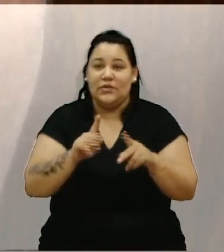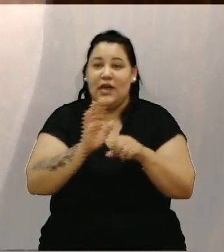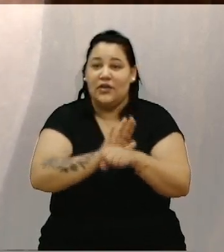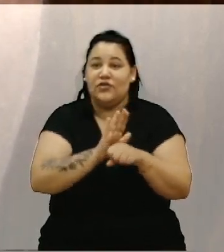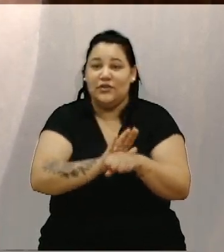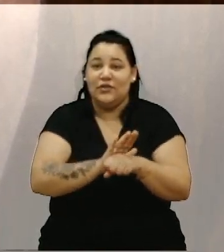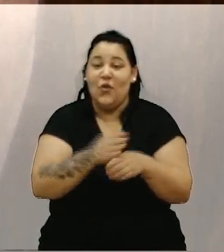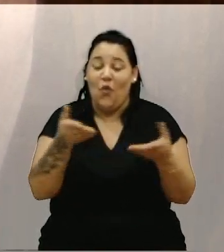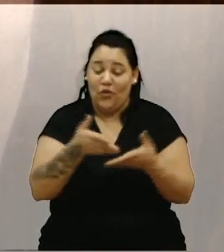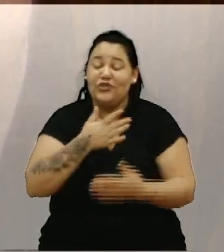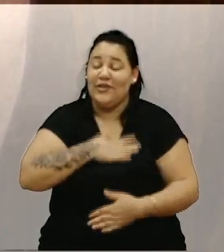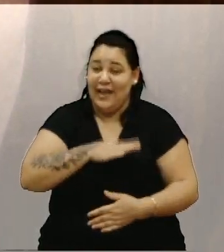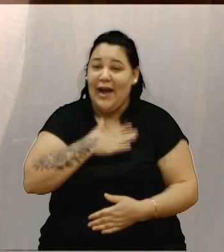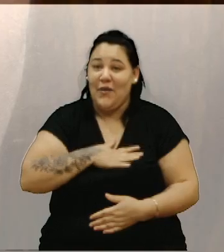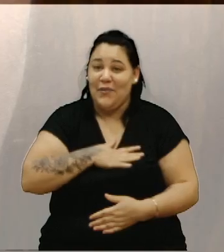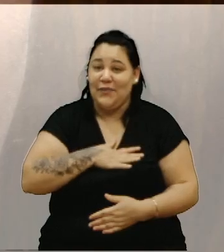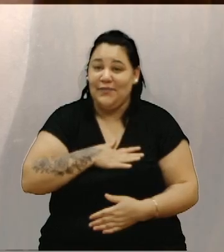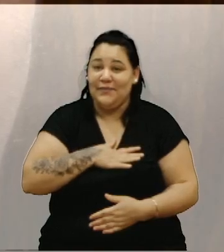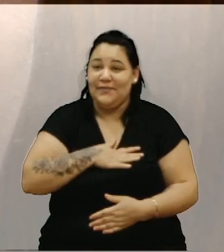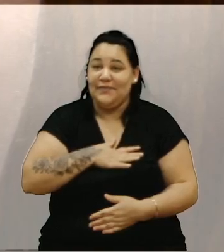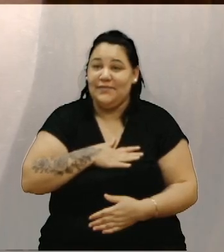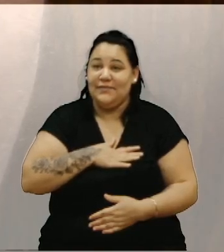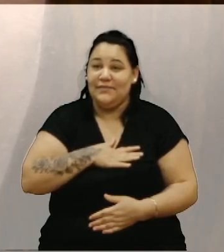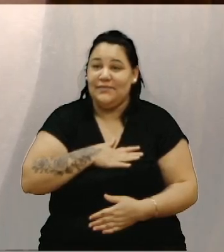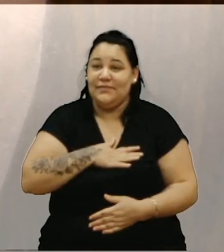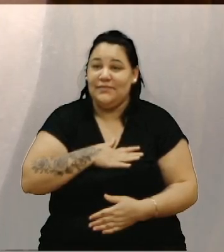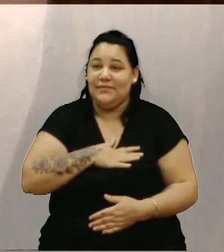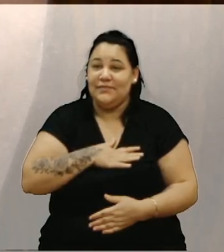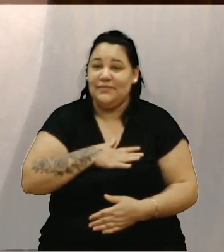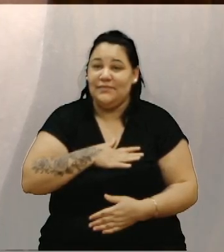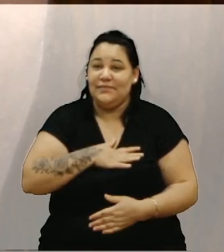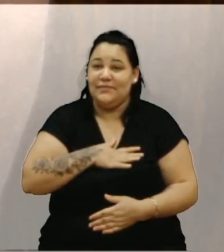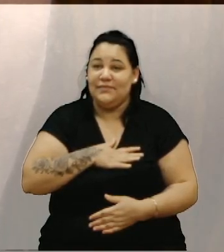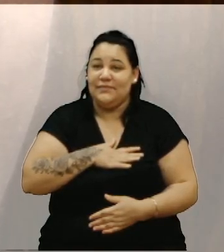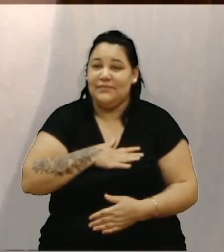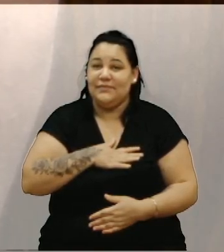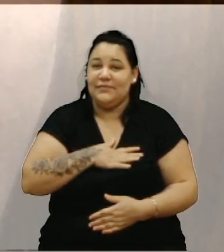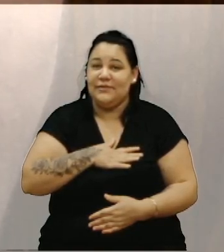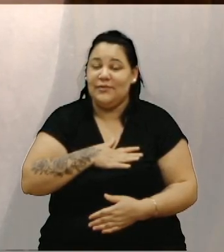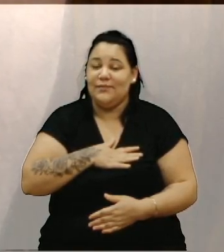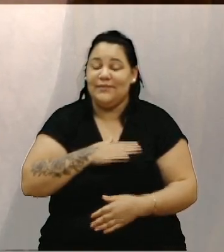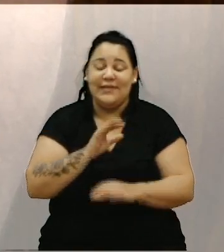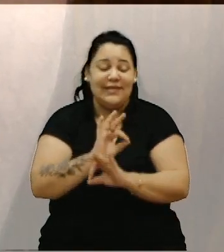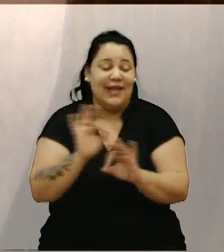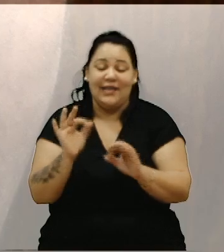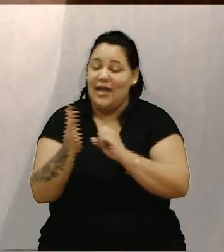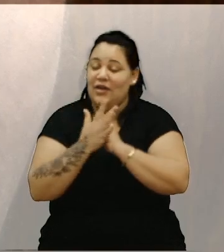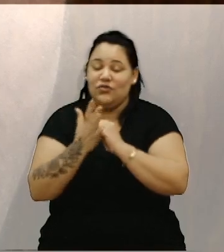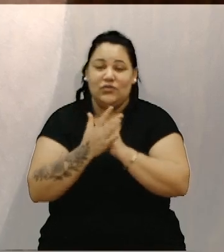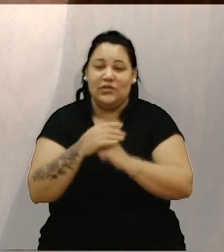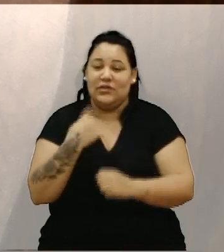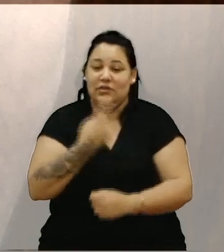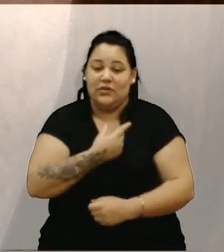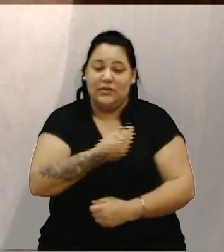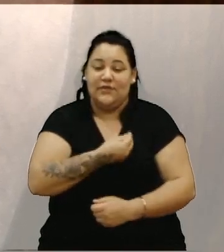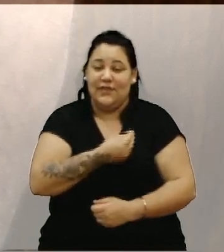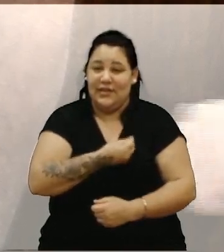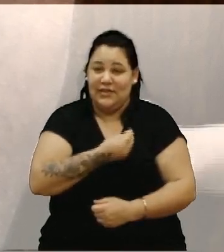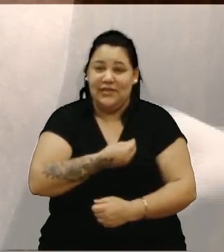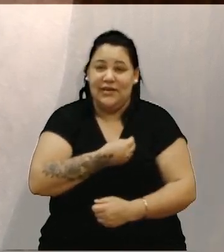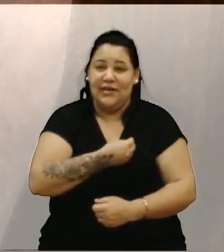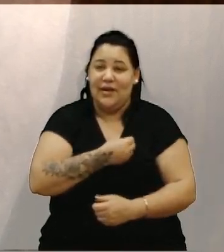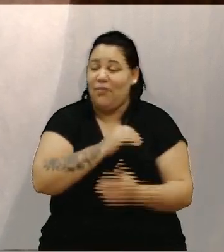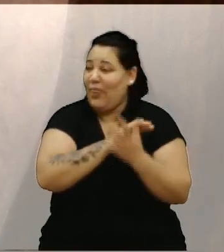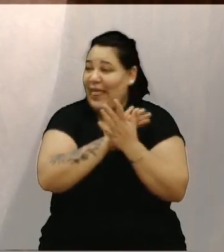está até calmo. Então, assim, nada facilita a nossa vida. Além do dia a dia, o tsunami que a gente vive